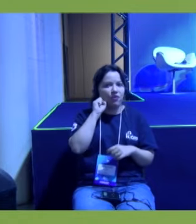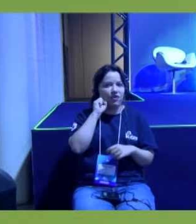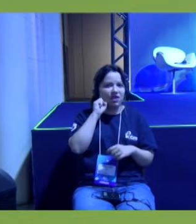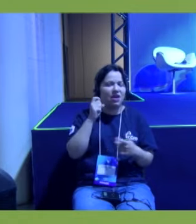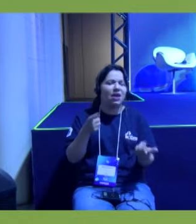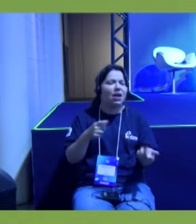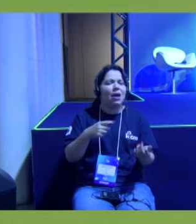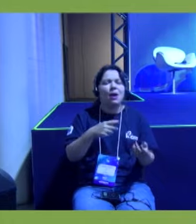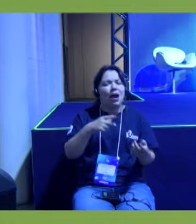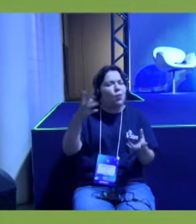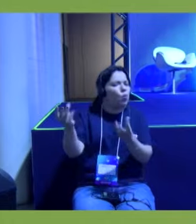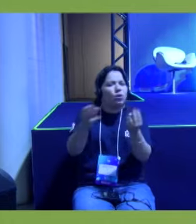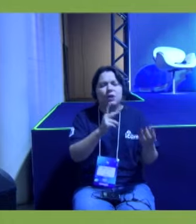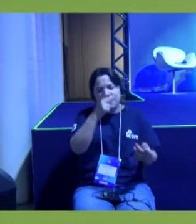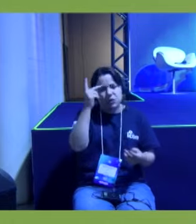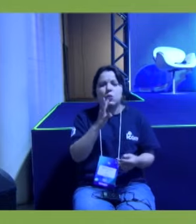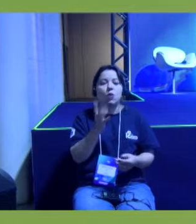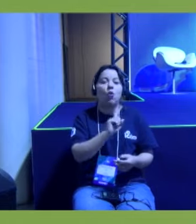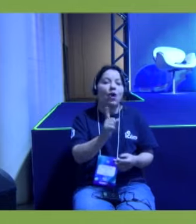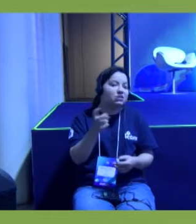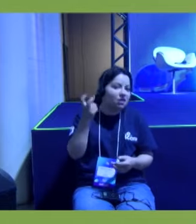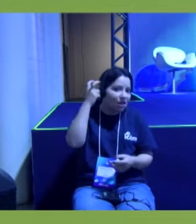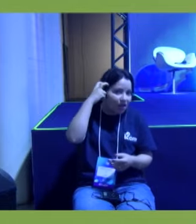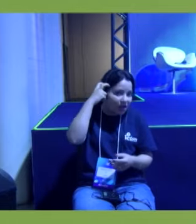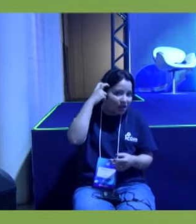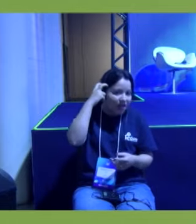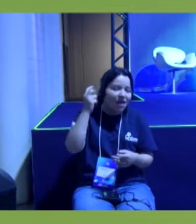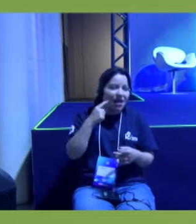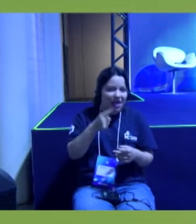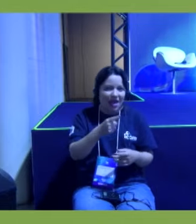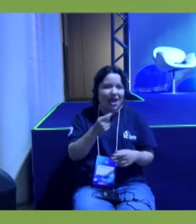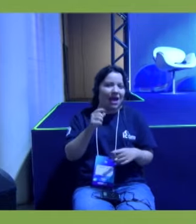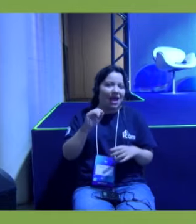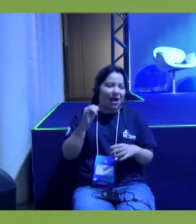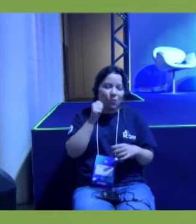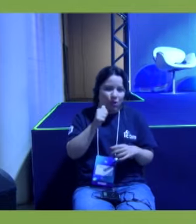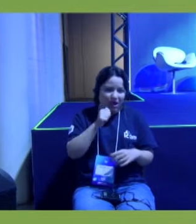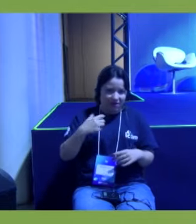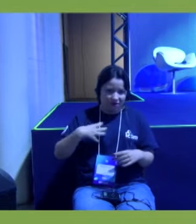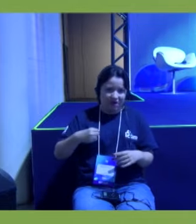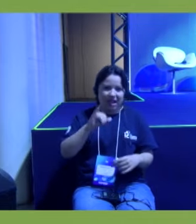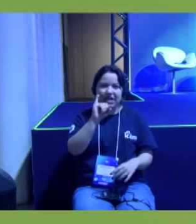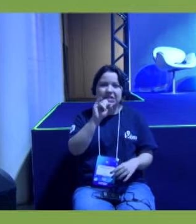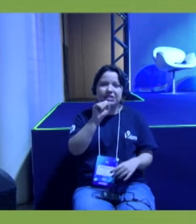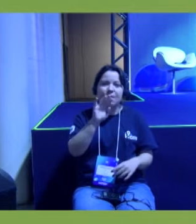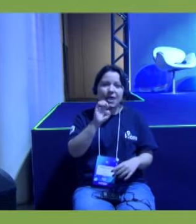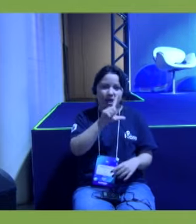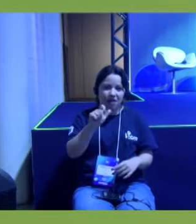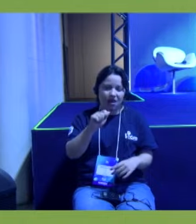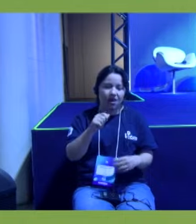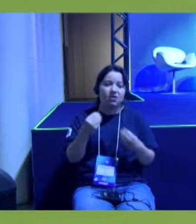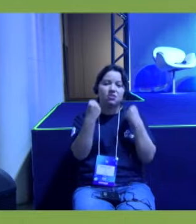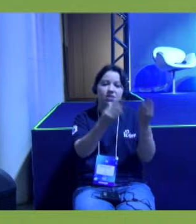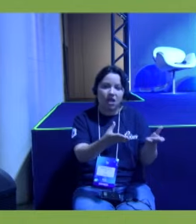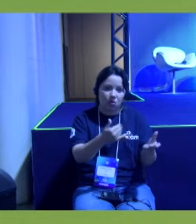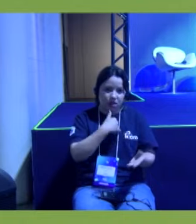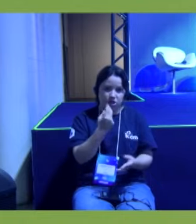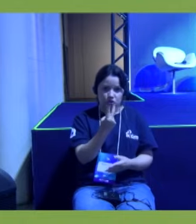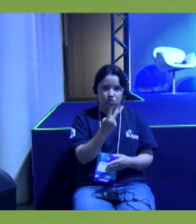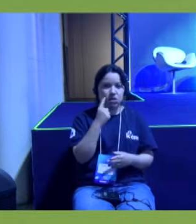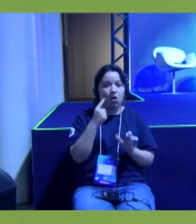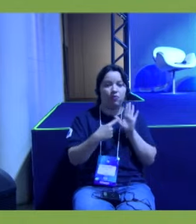sabe o que é um implante coclear. Eu trouxe aqui meu amigo Panda, tá? Que a Isabela ganhou quando ela fez o implante, 2 aninhos. É esse